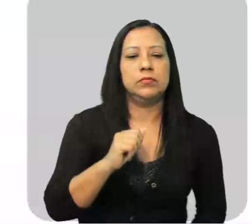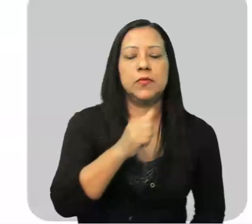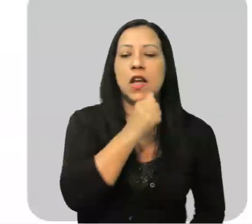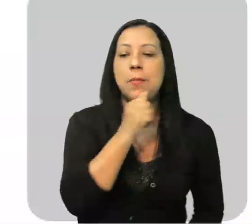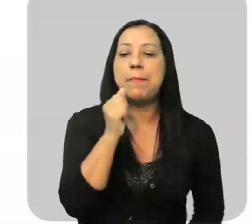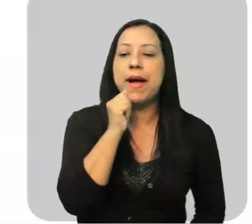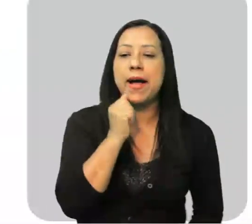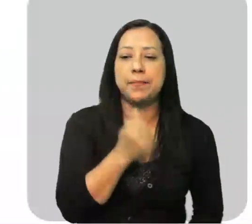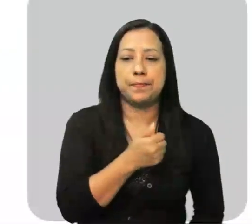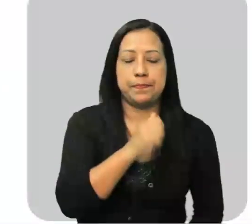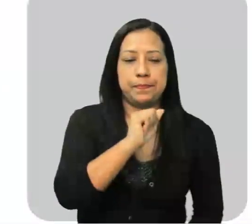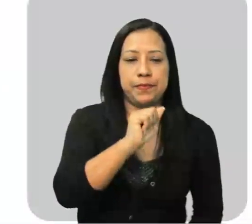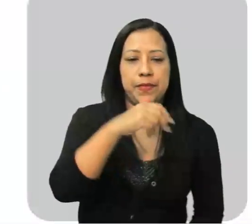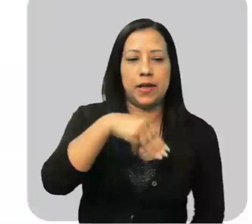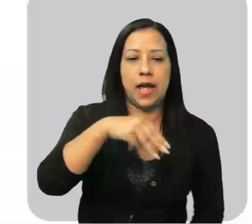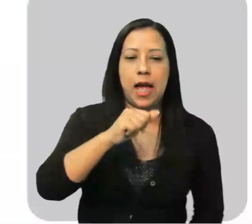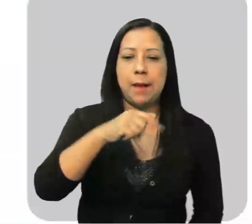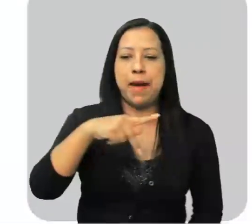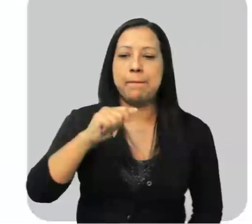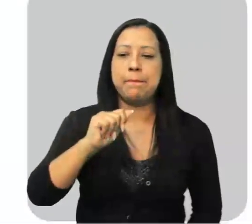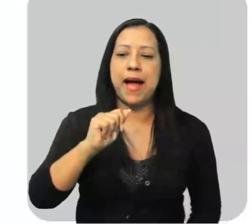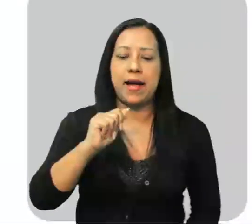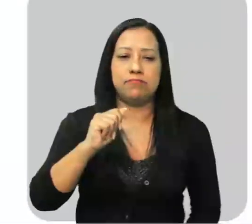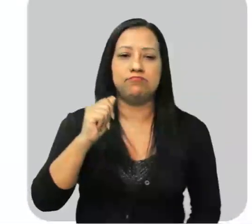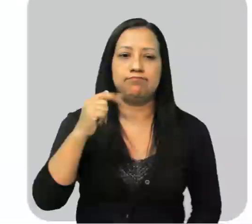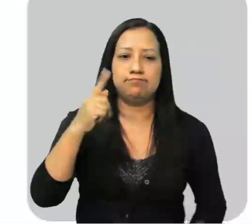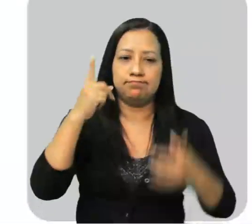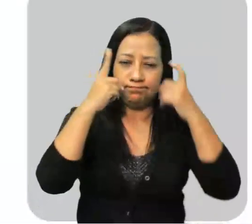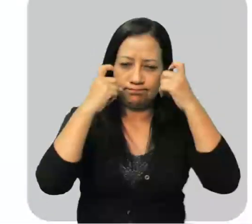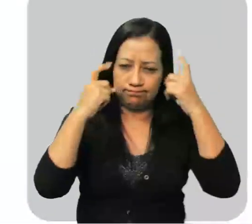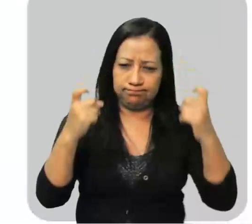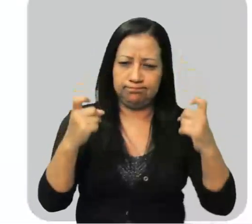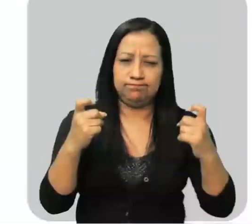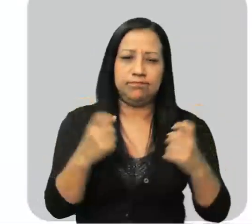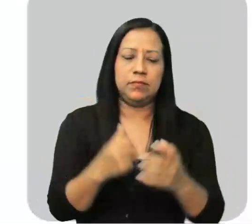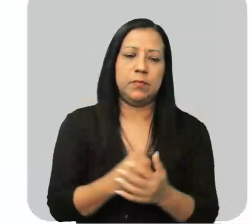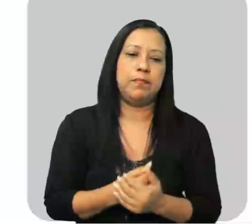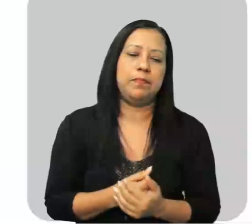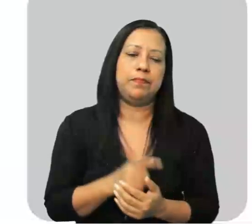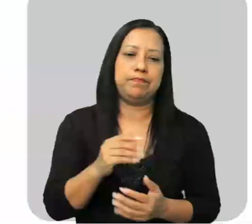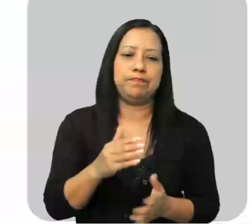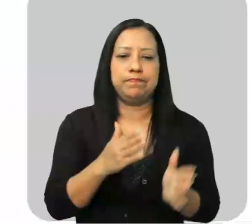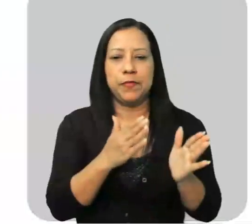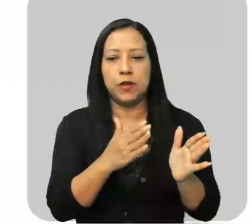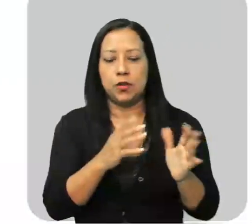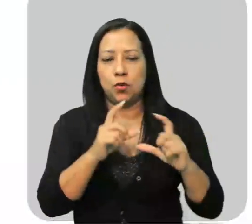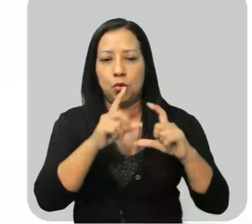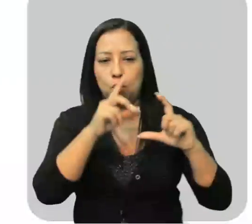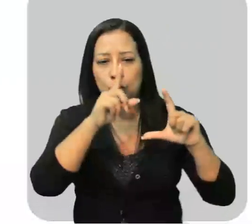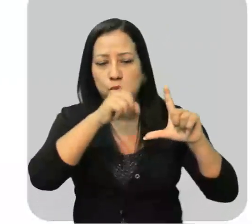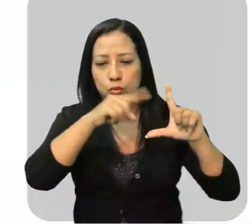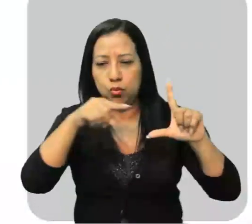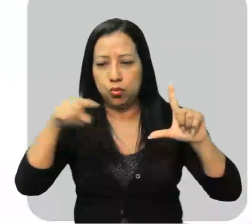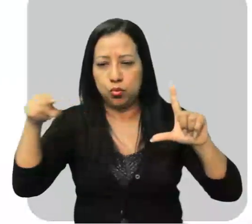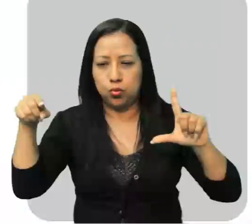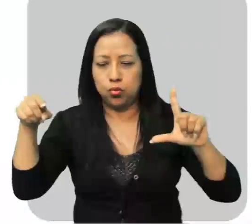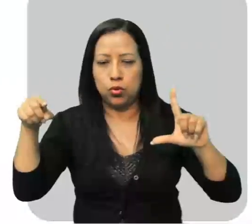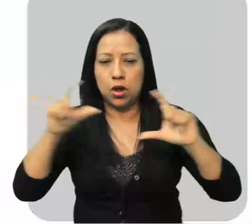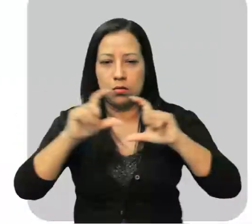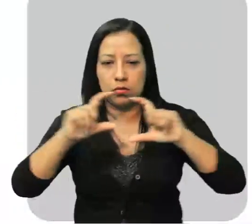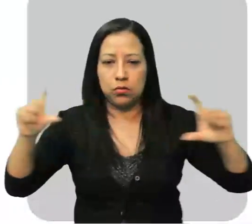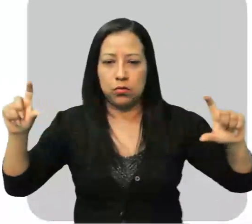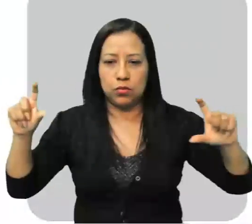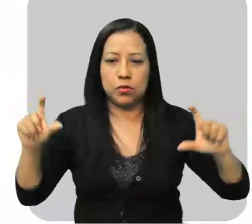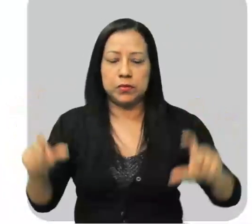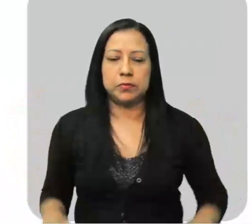2019. Ok? Amapá é um estado muito violento. Estão vendo aí? Seguido